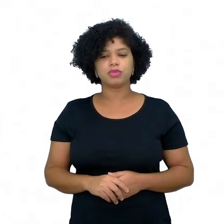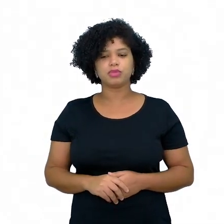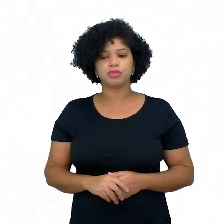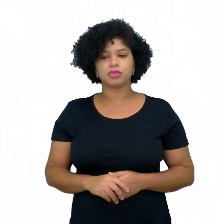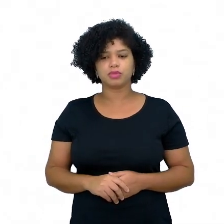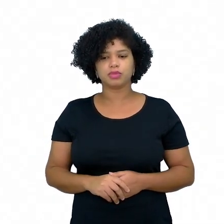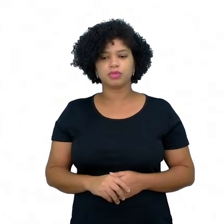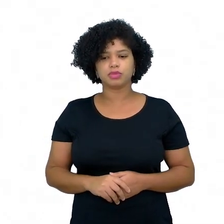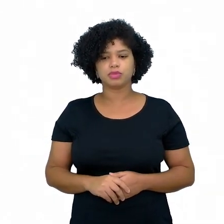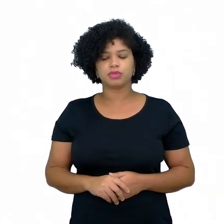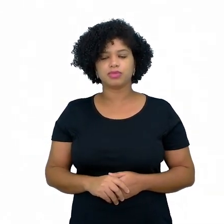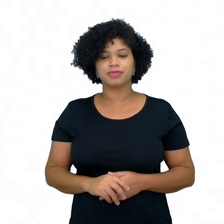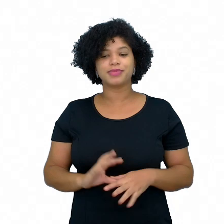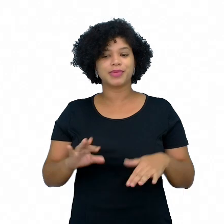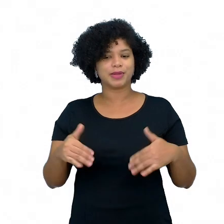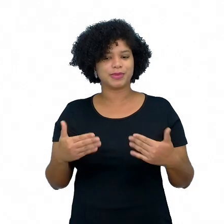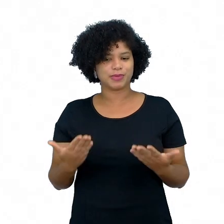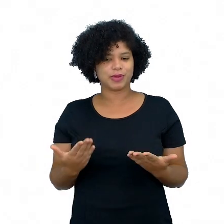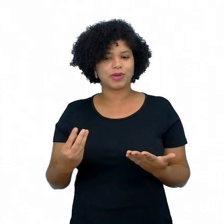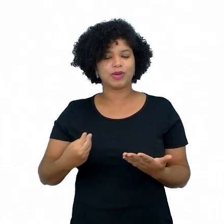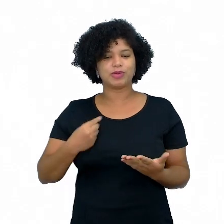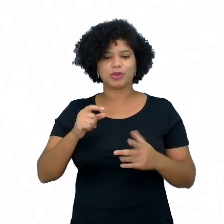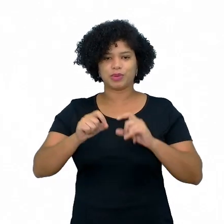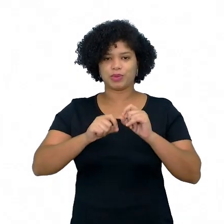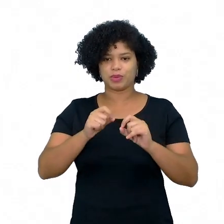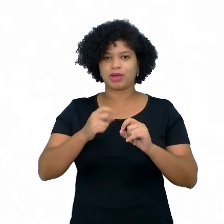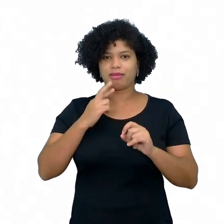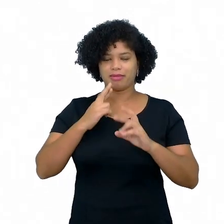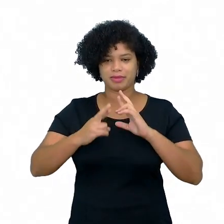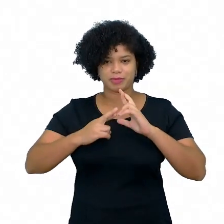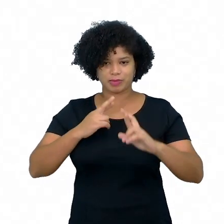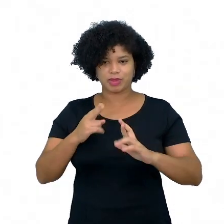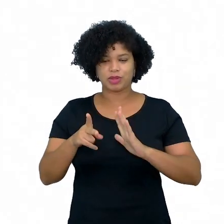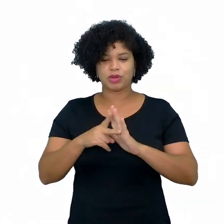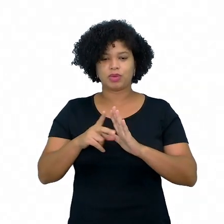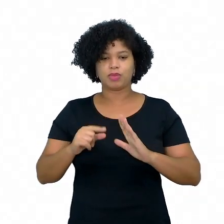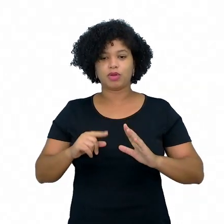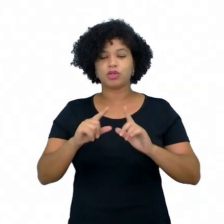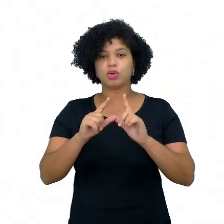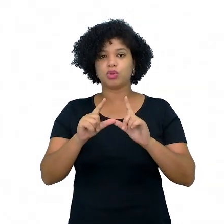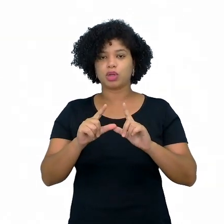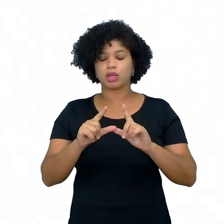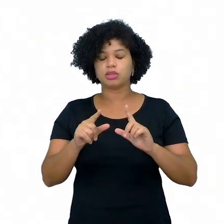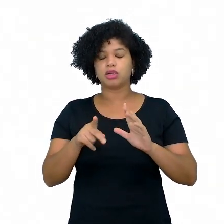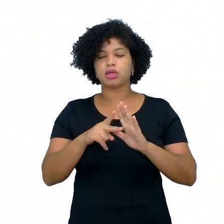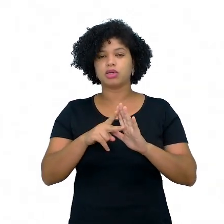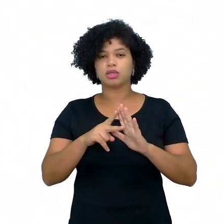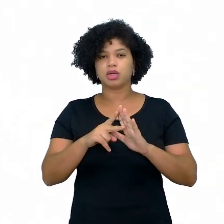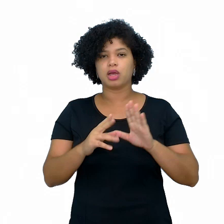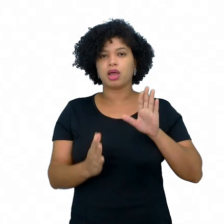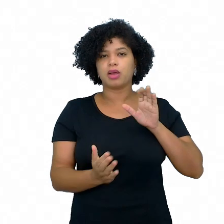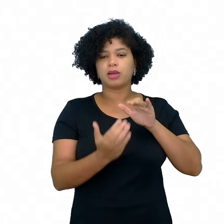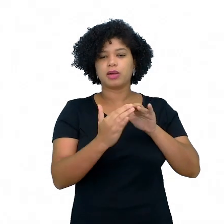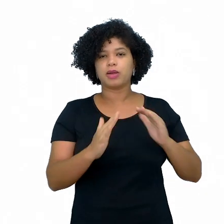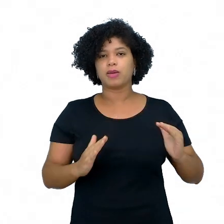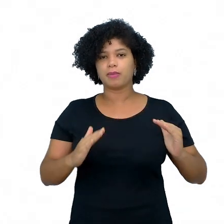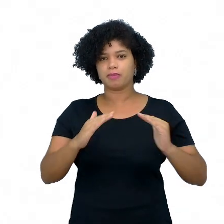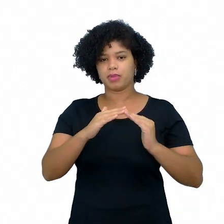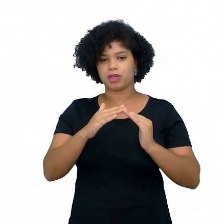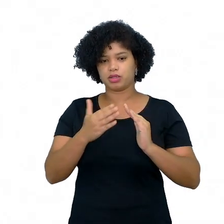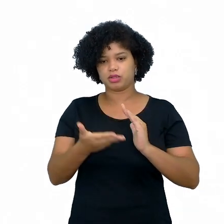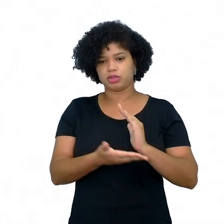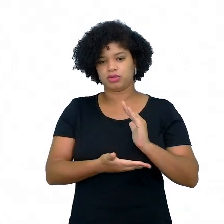E aí a gente tem como a resposta, né, a pirâmide de base